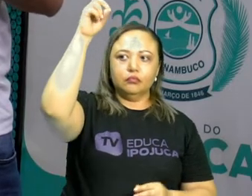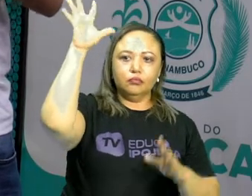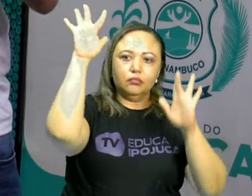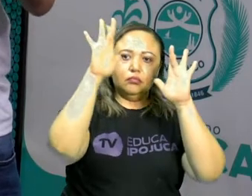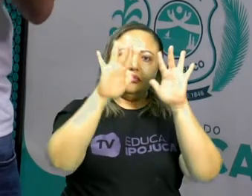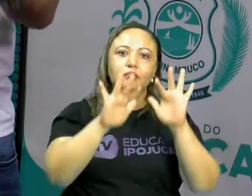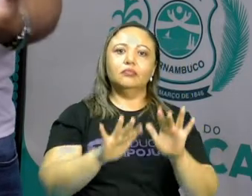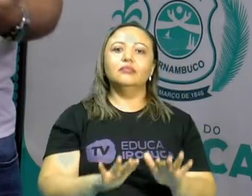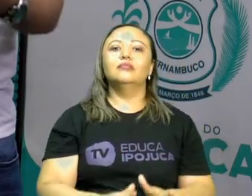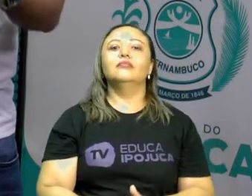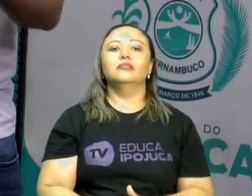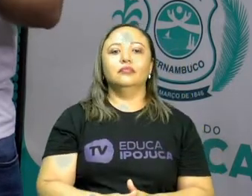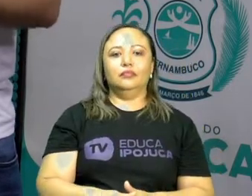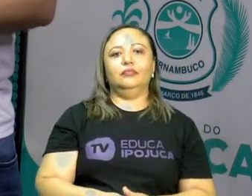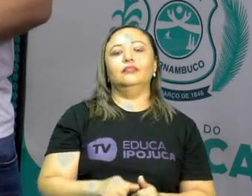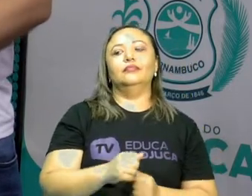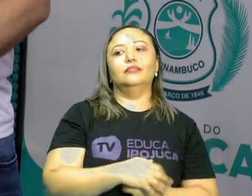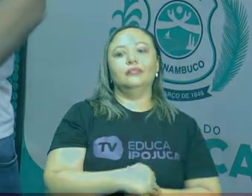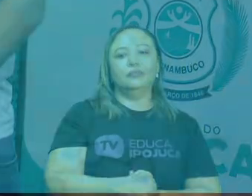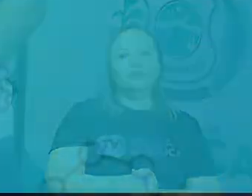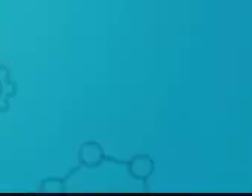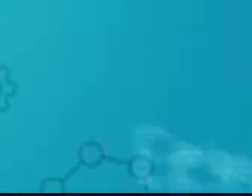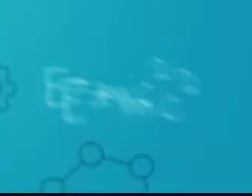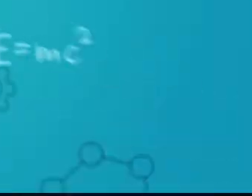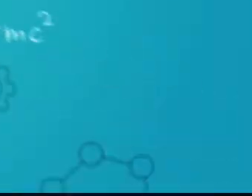Deus e um abraço